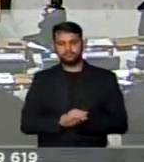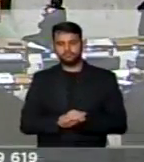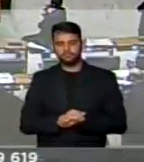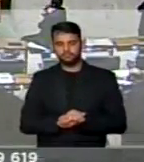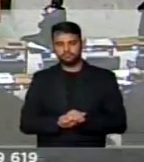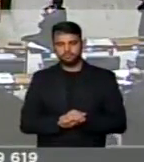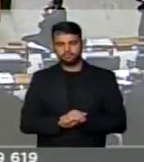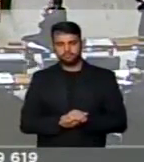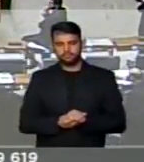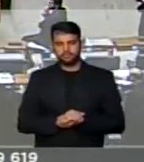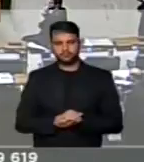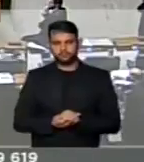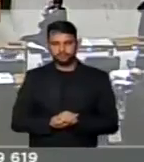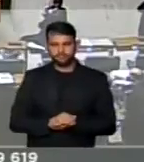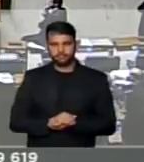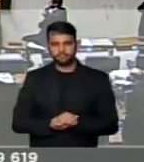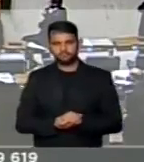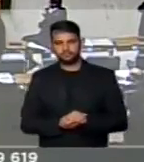aqui meu voto.